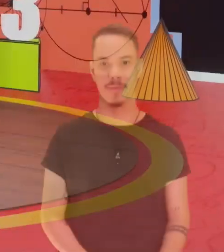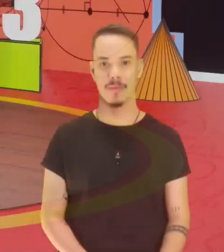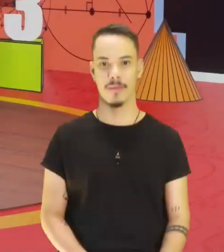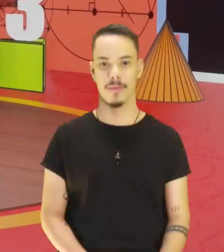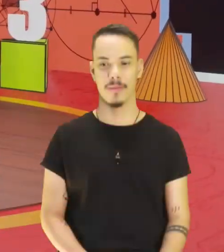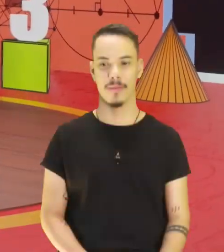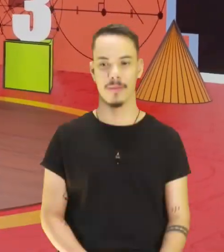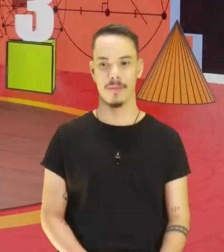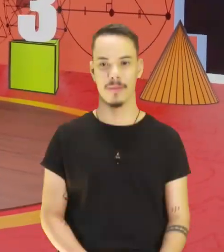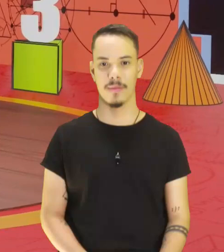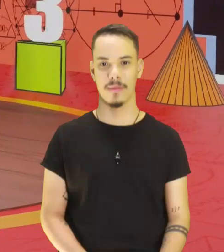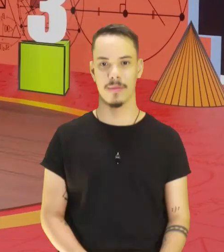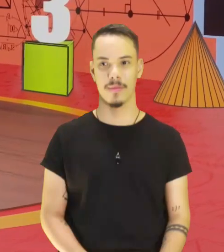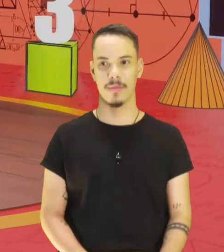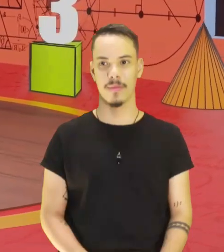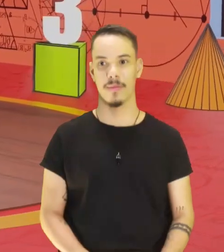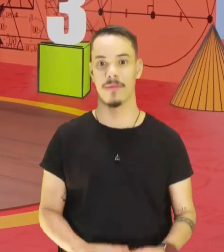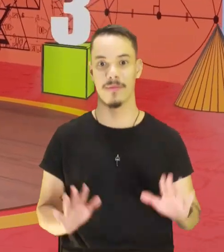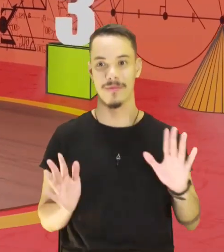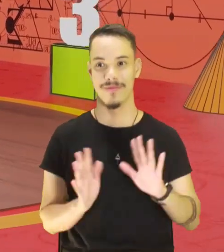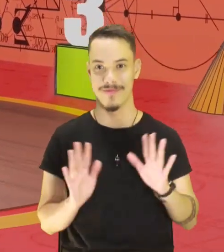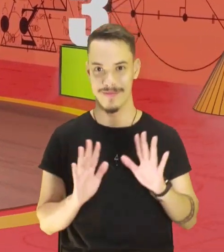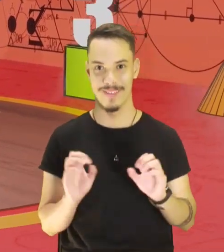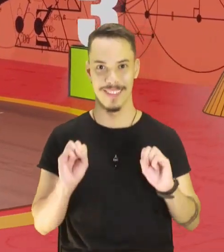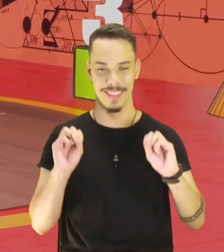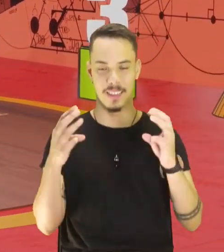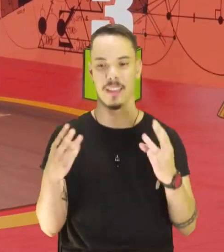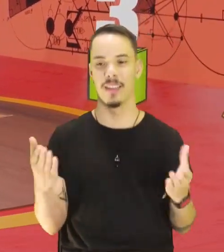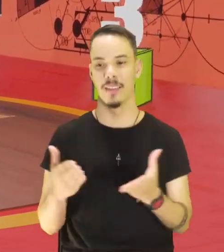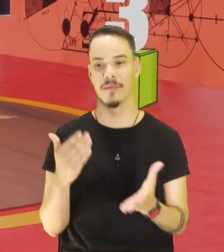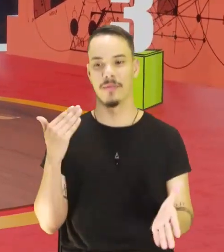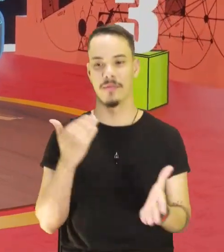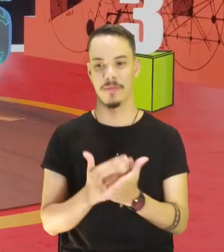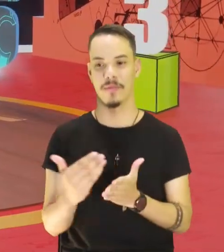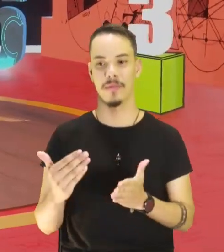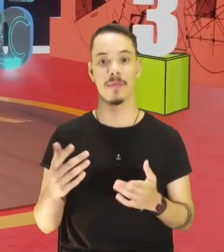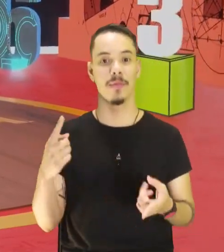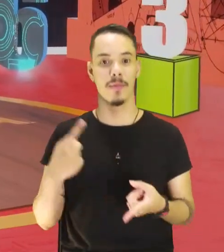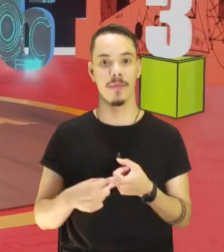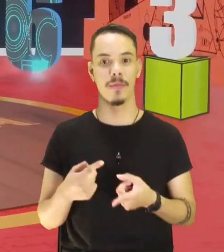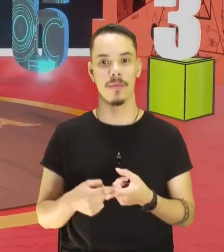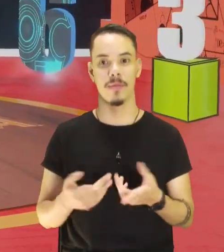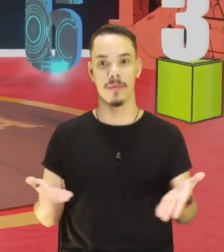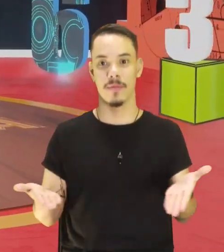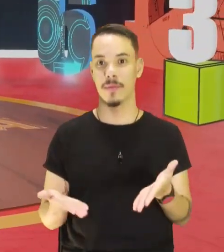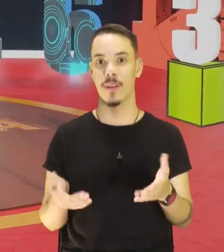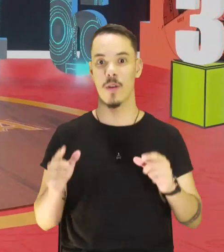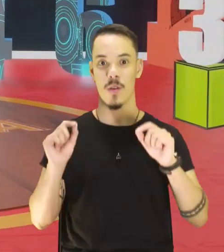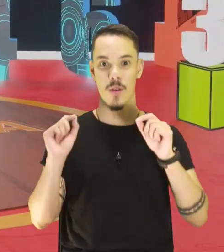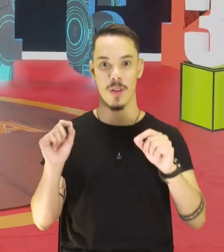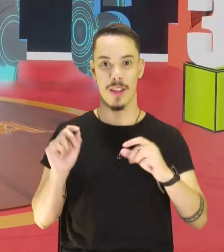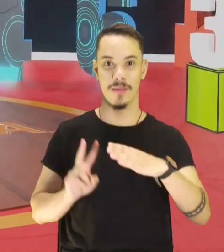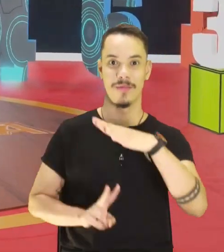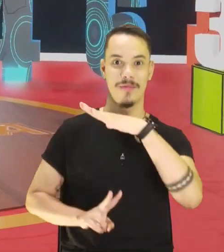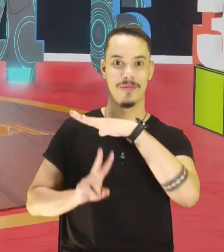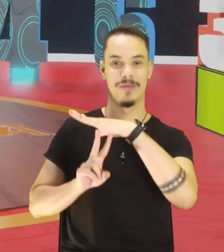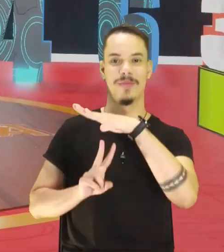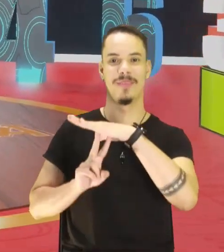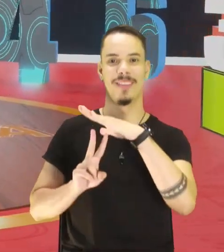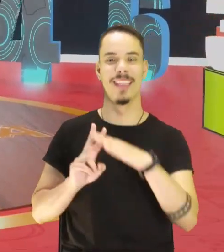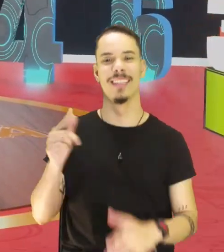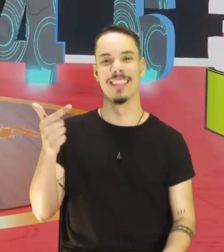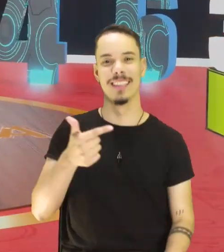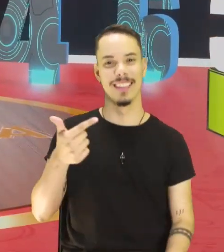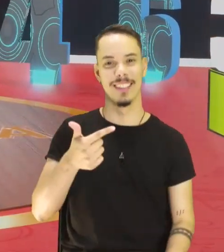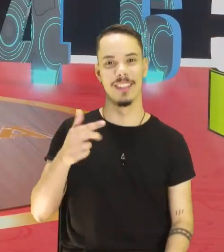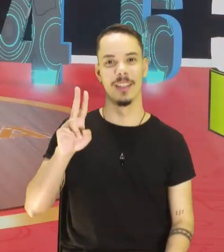E olha lá, show de bola! Vamos que vamos, porque agora é unidade 2! Aí eles ficam,